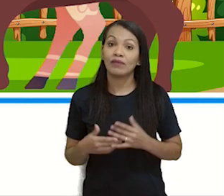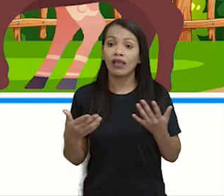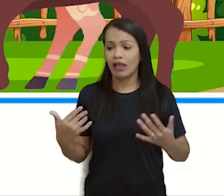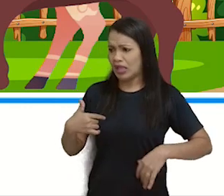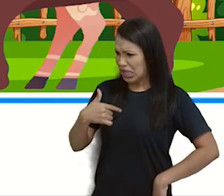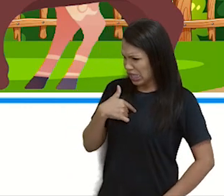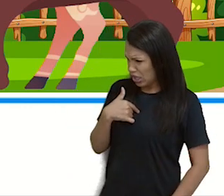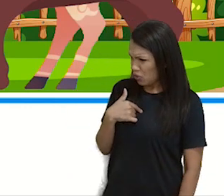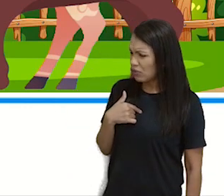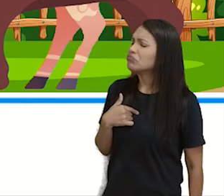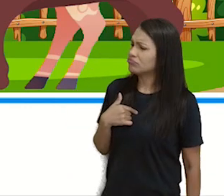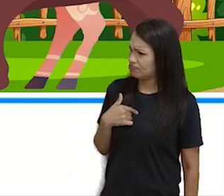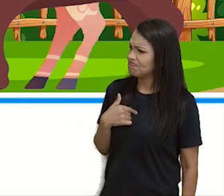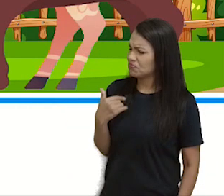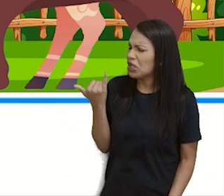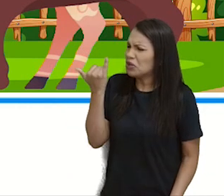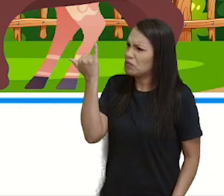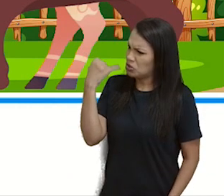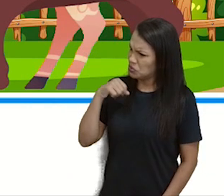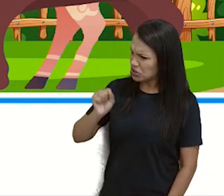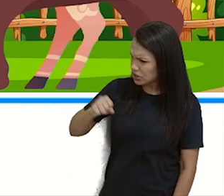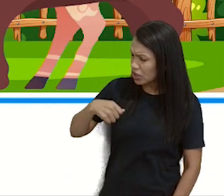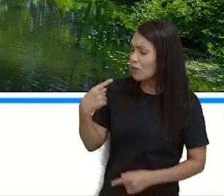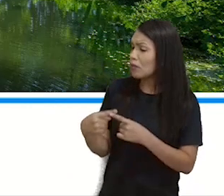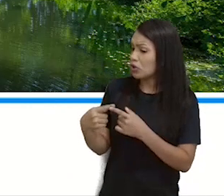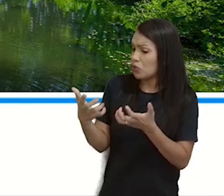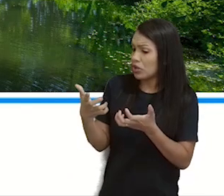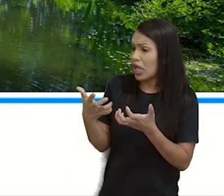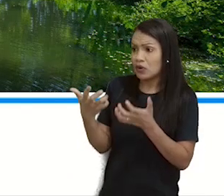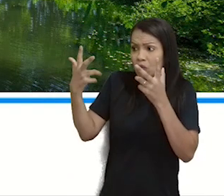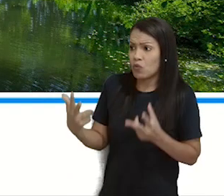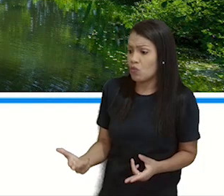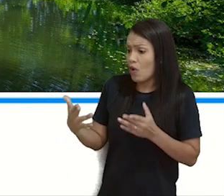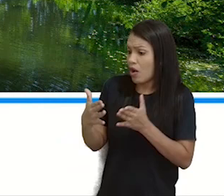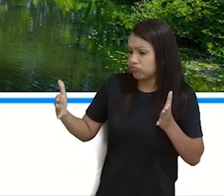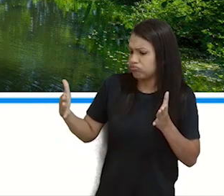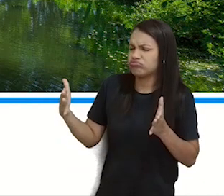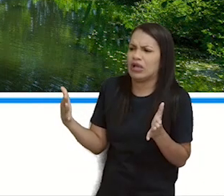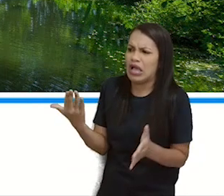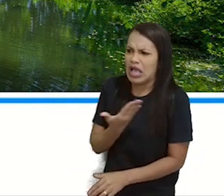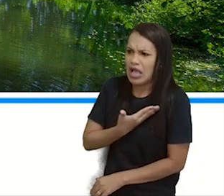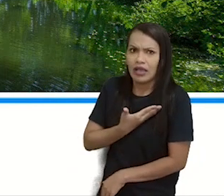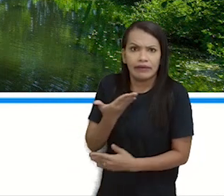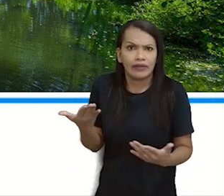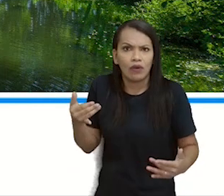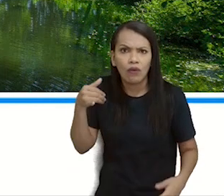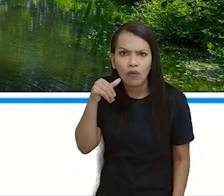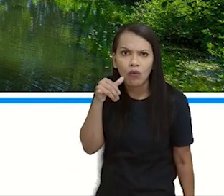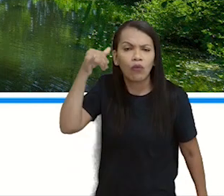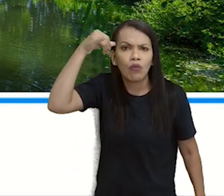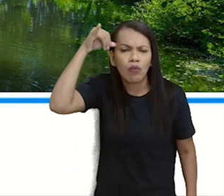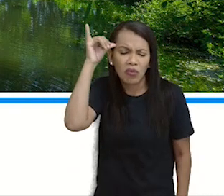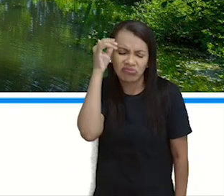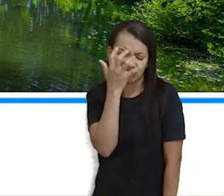mas eu me importo. Eu quero ser um boi tão grande quanto meus outros amigos. E aí, esse boi saiu